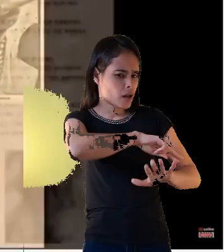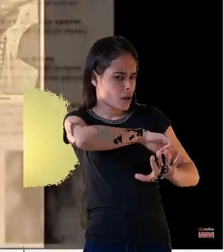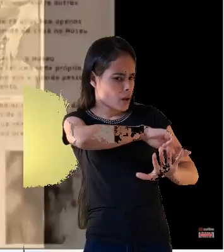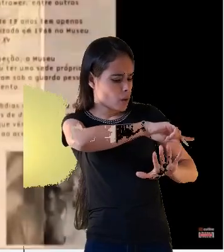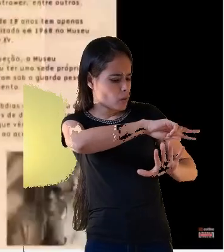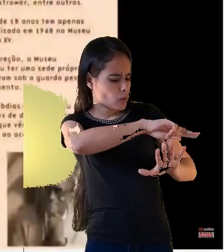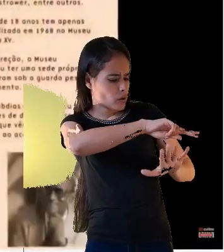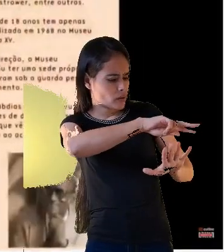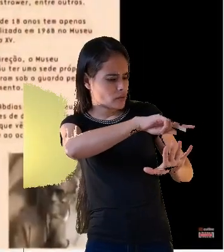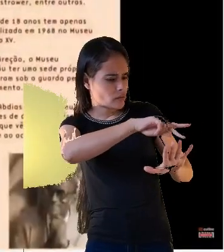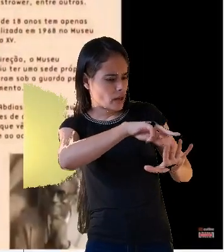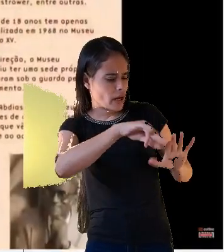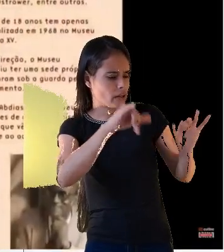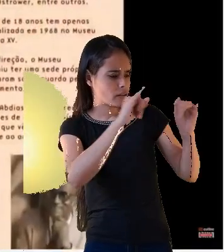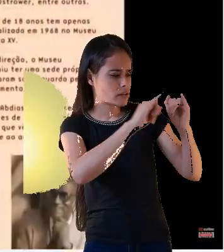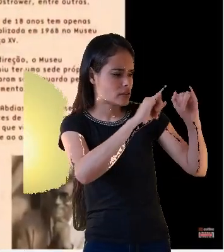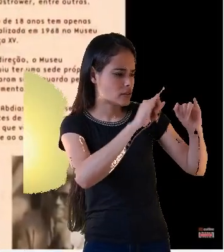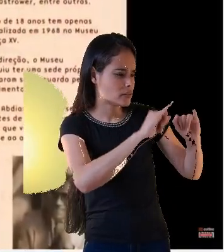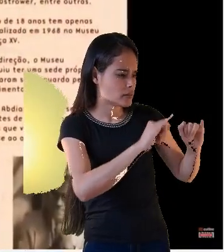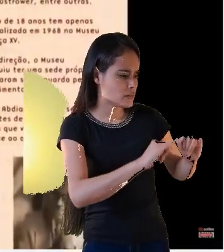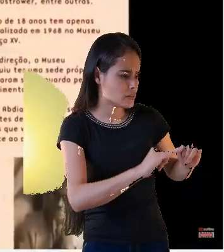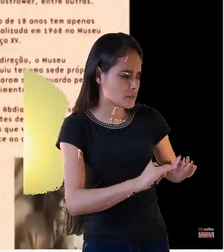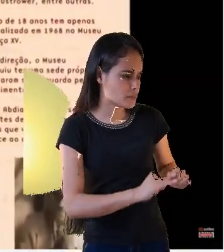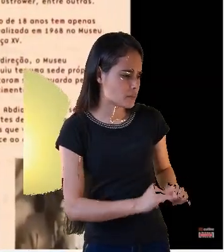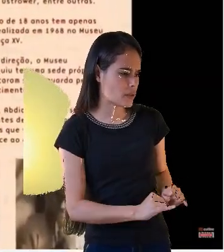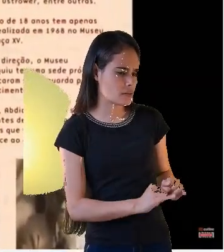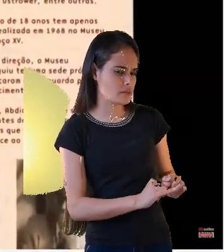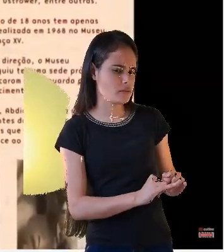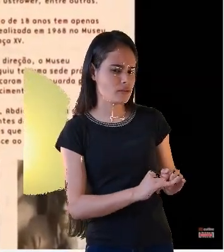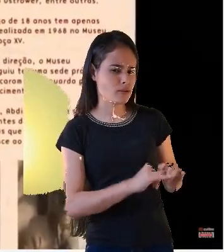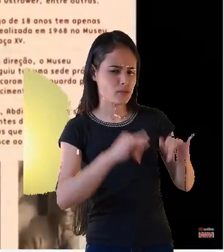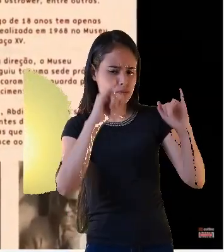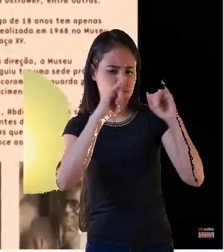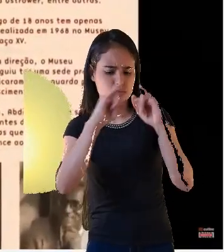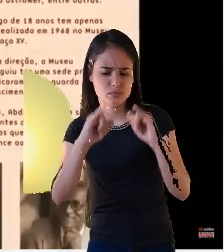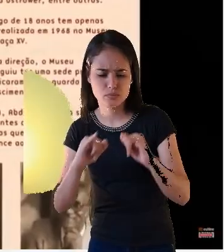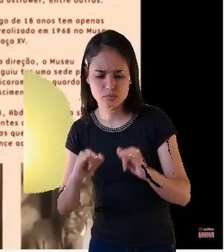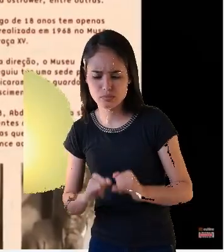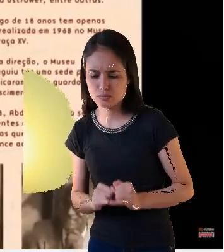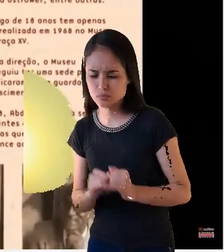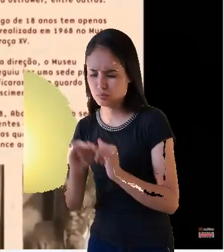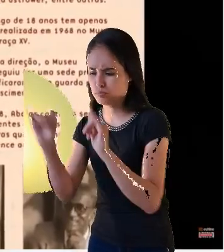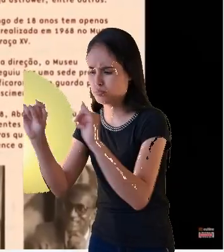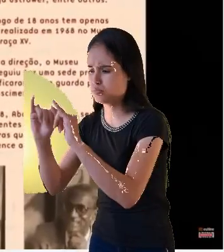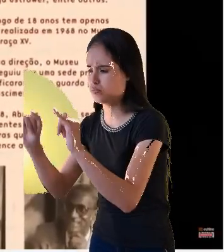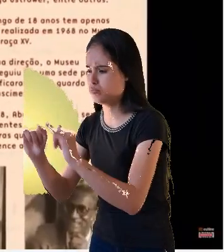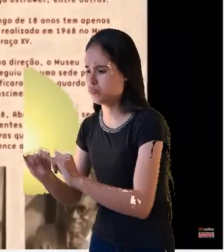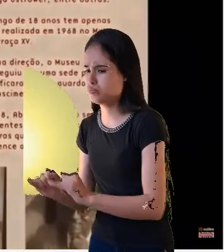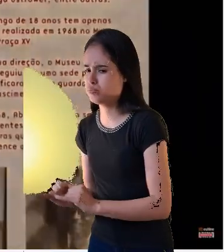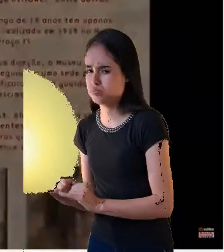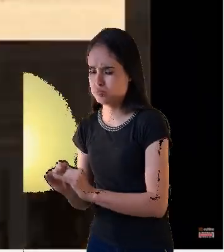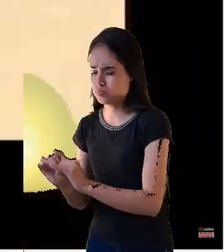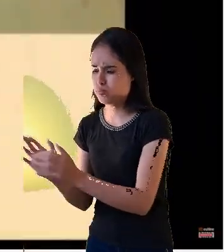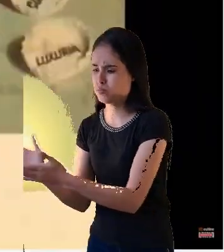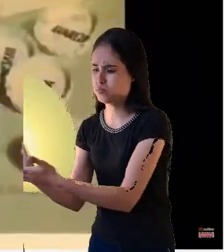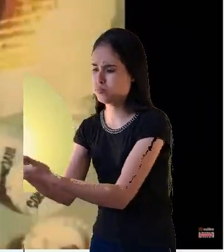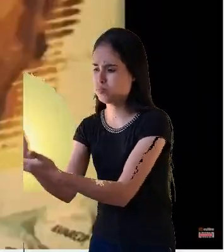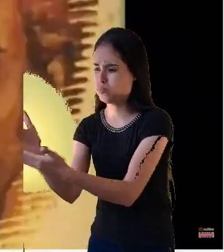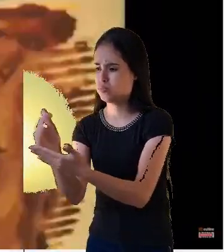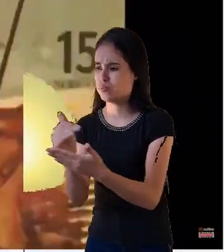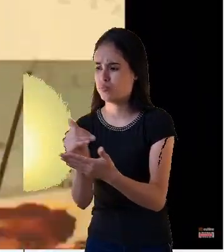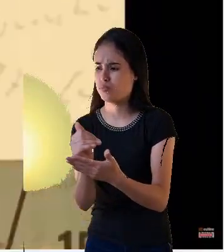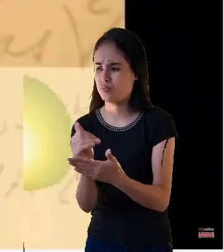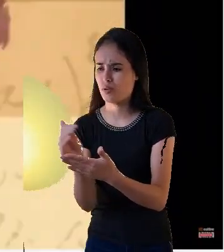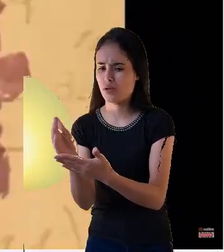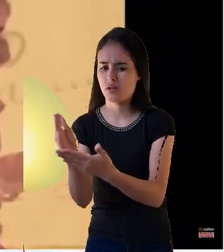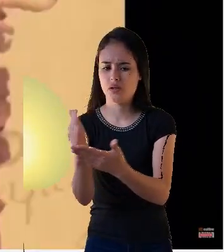de arte negra. O TEM assumiu o projeto, passando a colecionar peças e incentivar artistas negros. Incentivou um rico